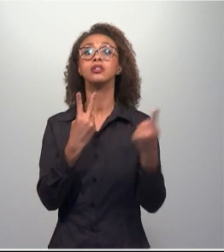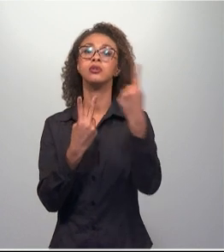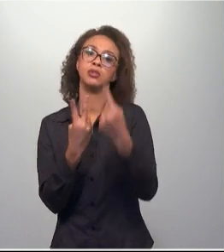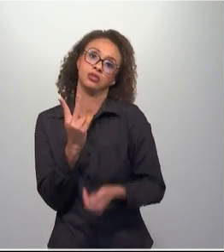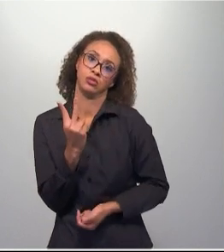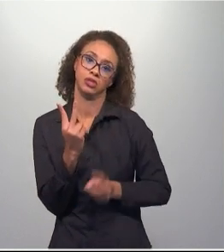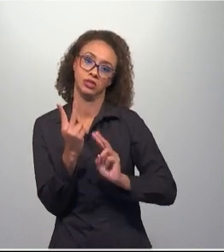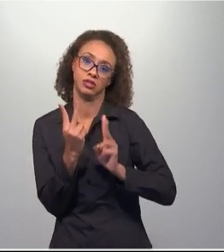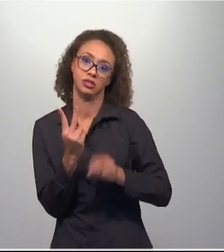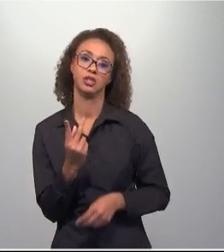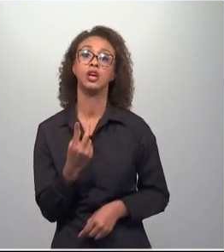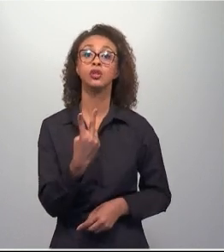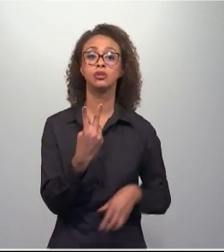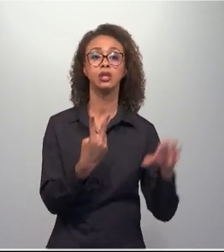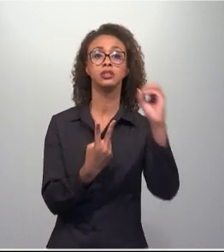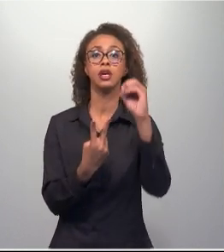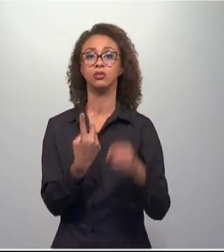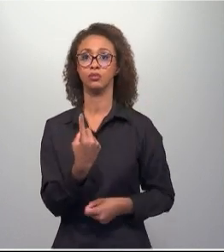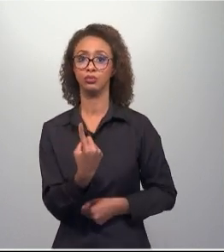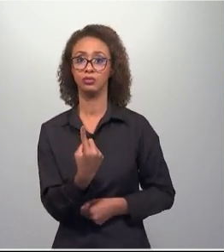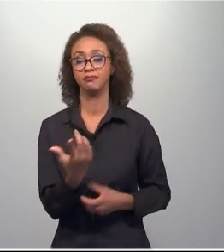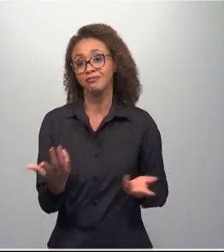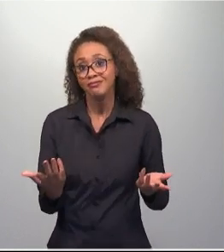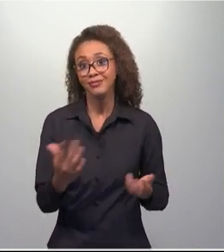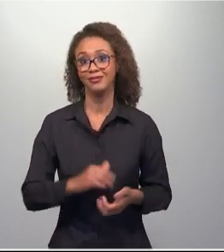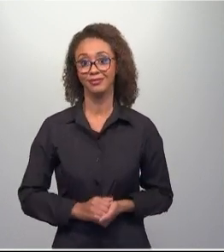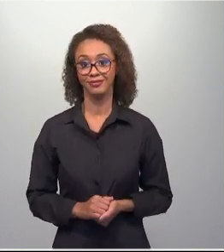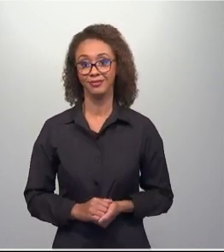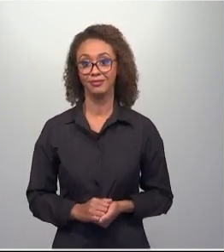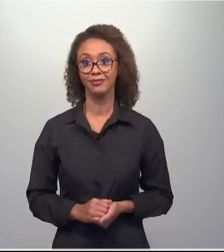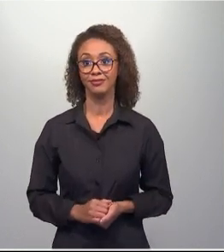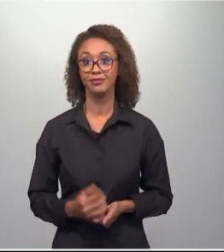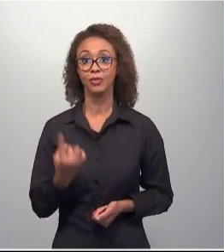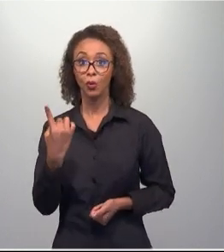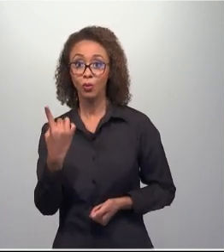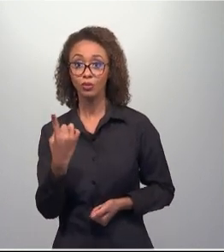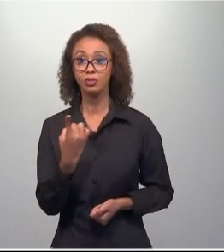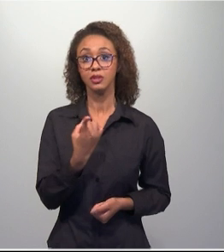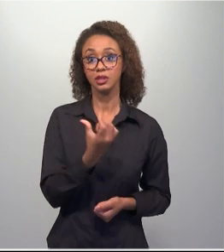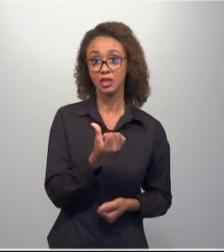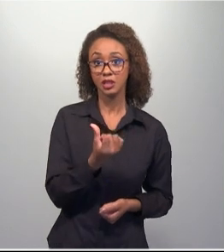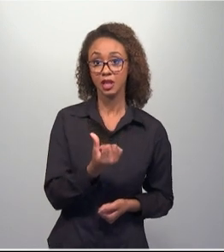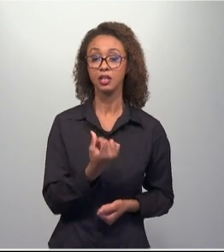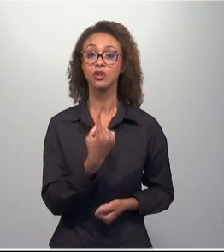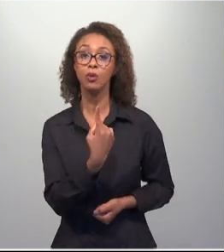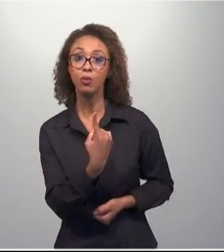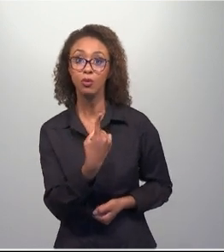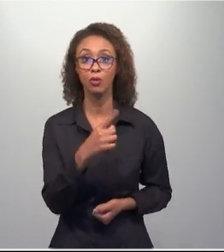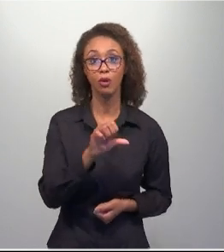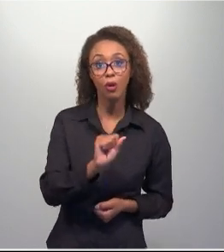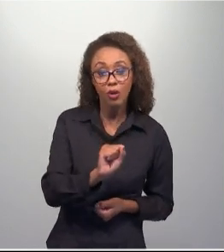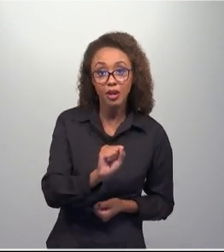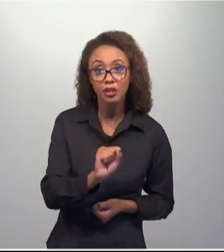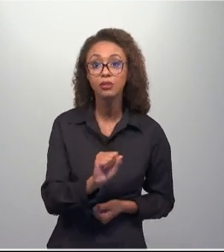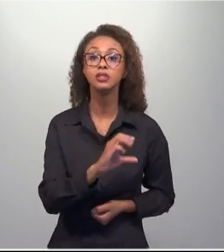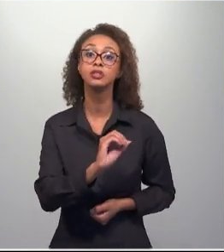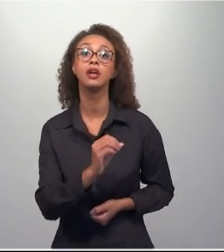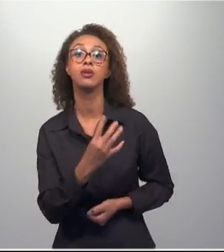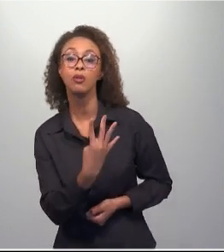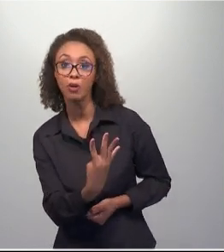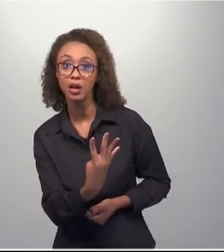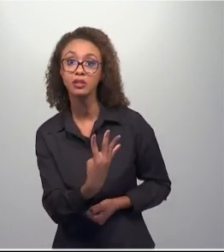22 elevada 01 em 16 18 04